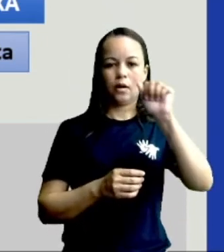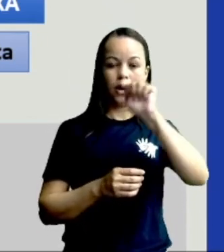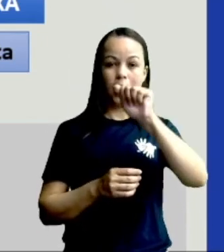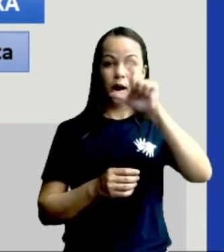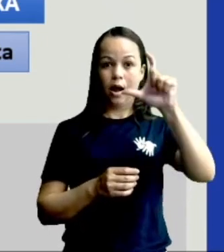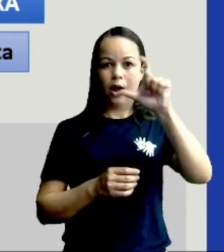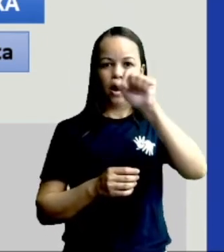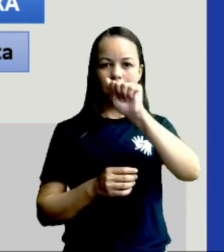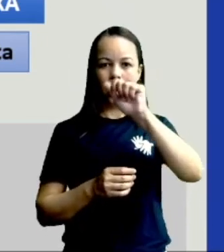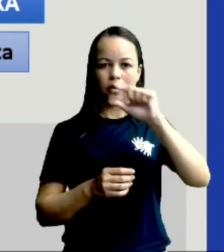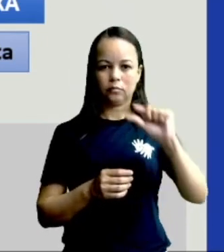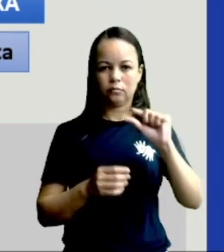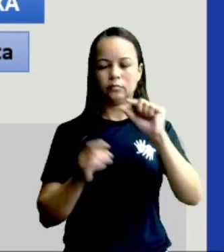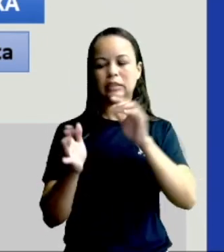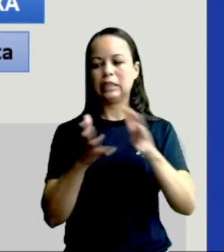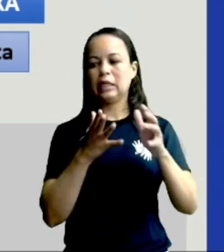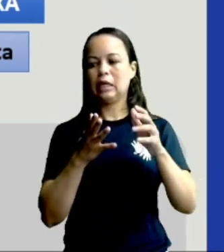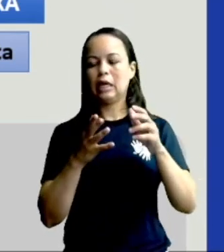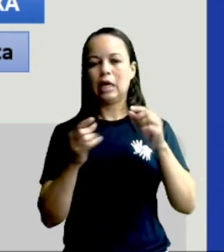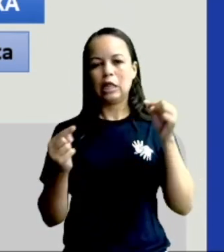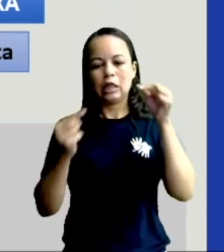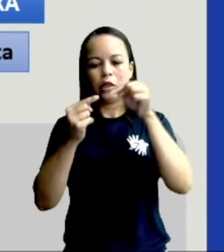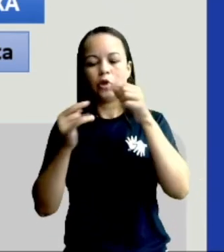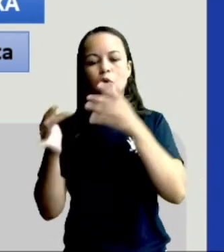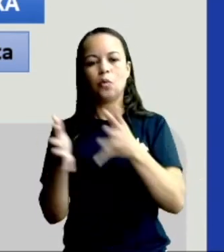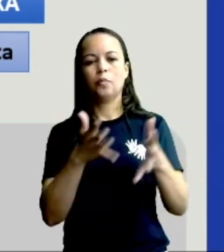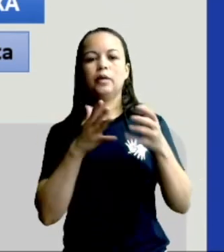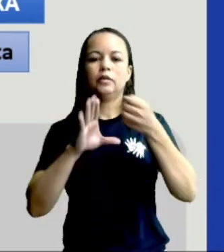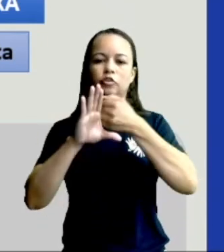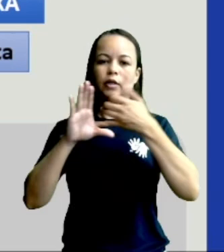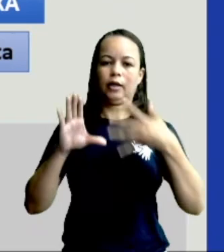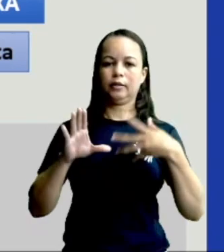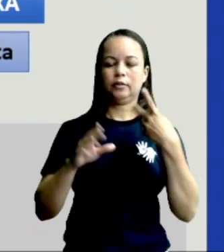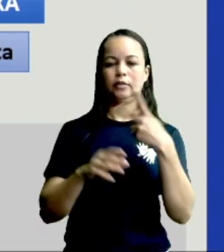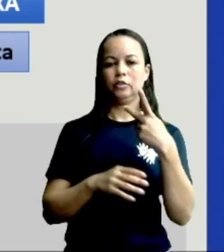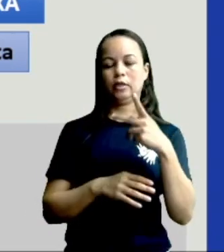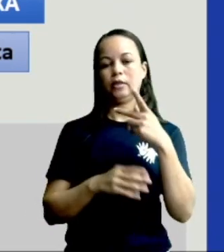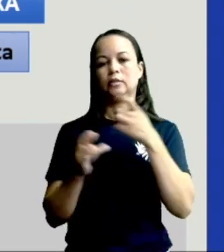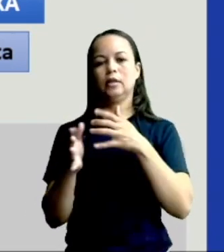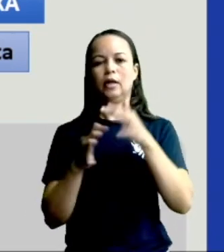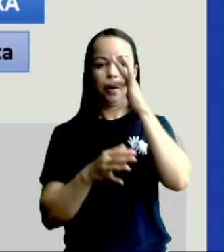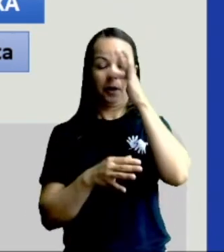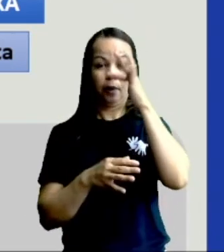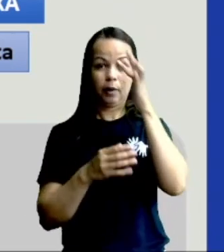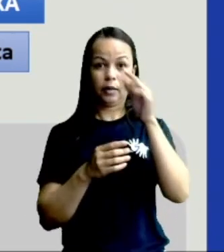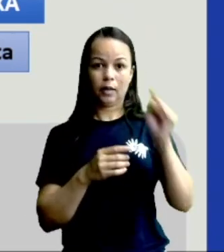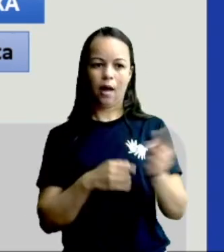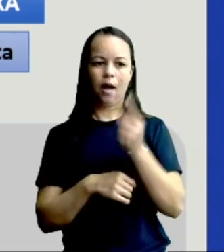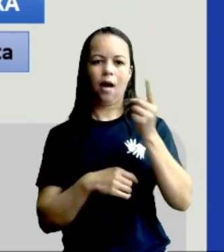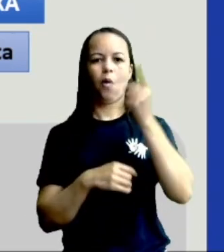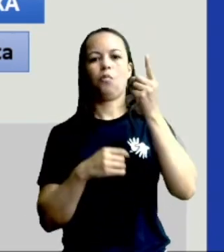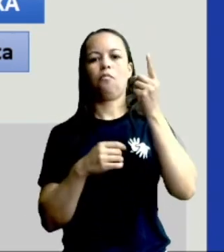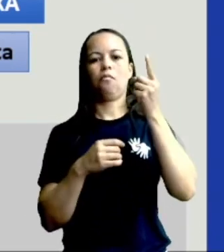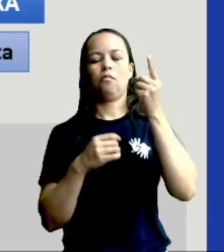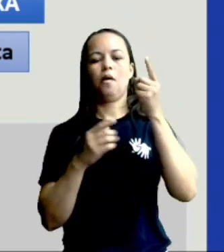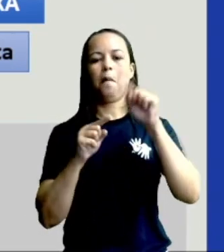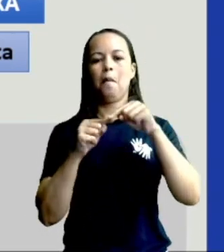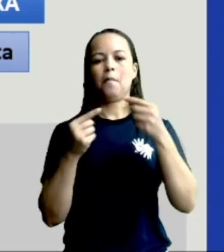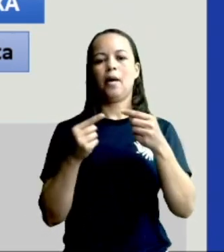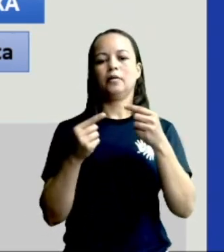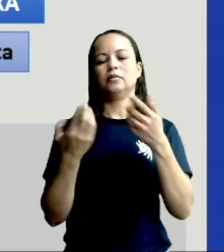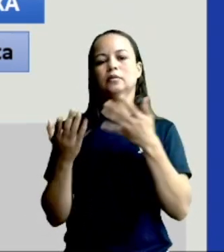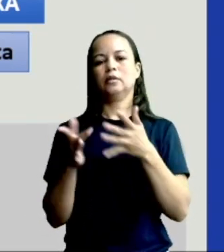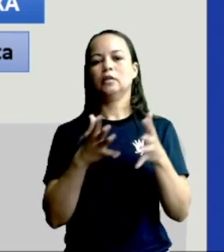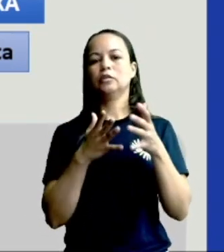então esse azão ele domina, essa característica domina e a planta será de uma planta alta, mas ela carrega com ela